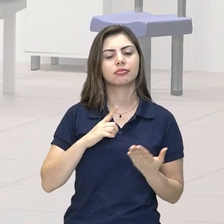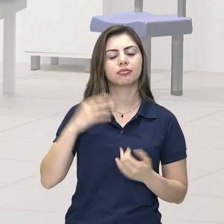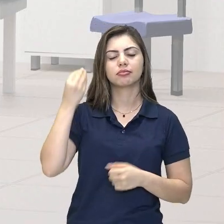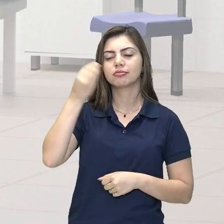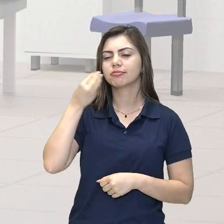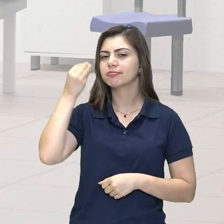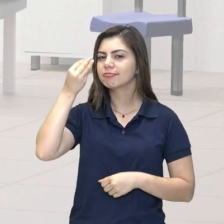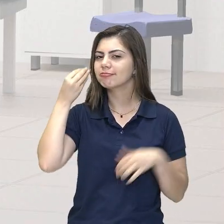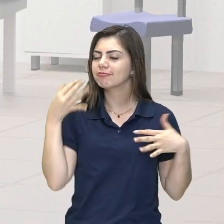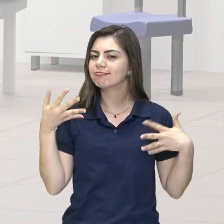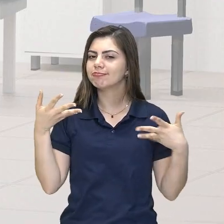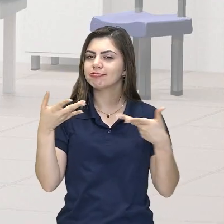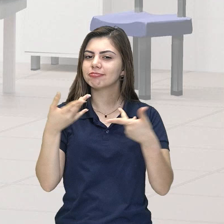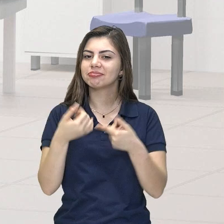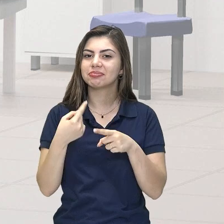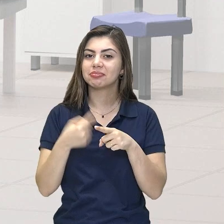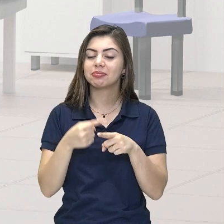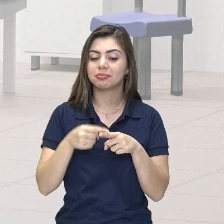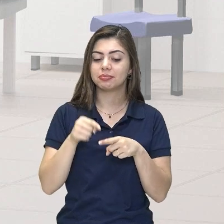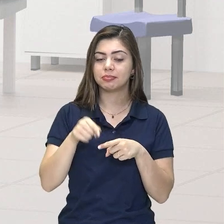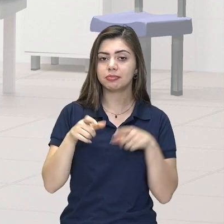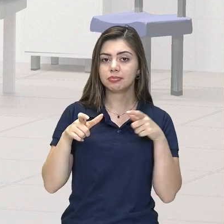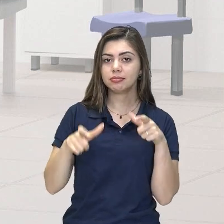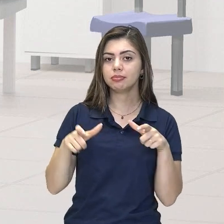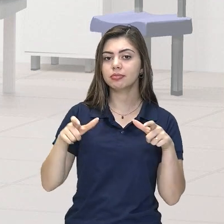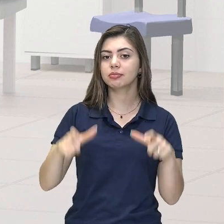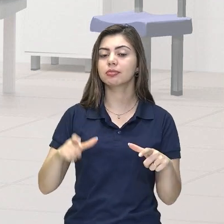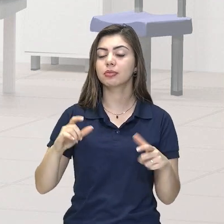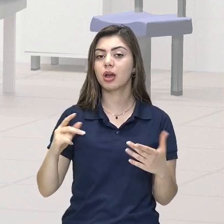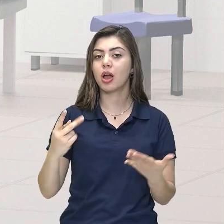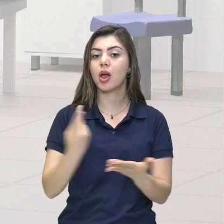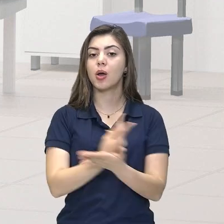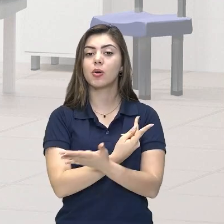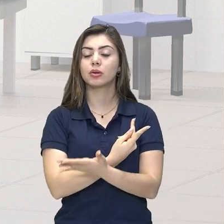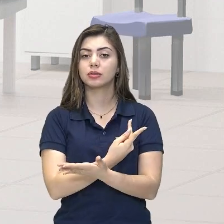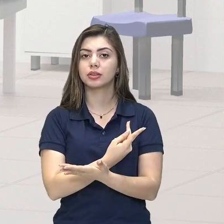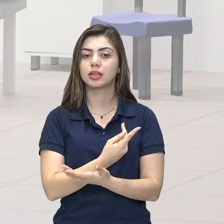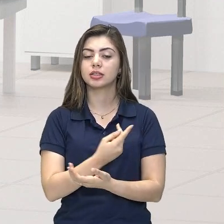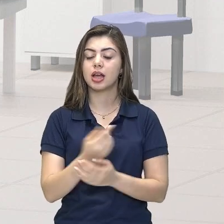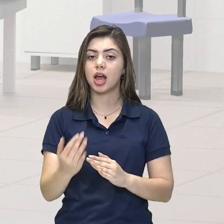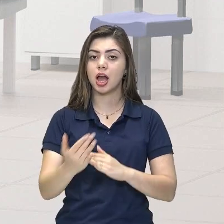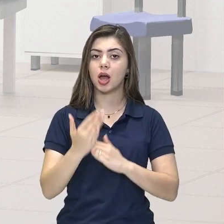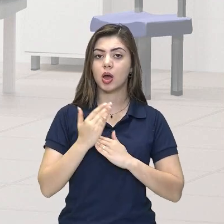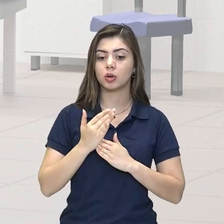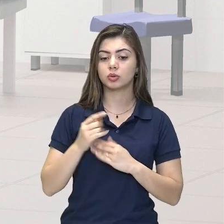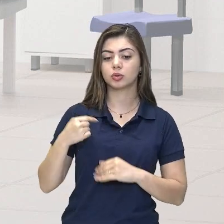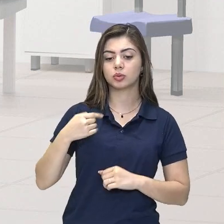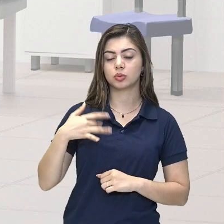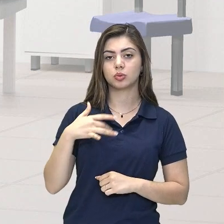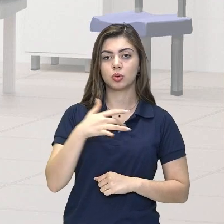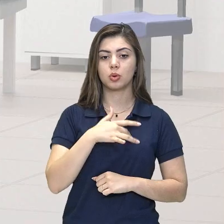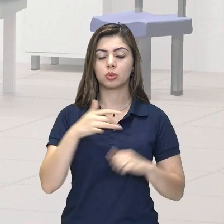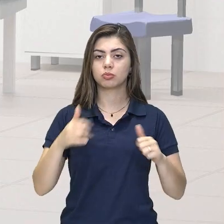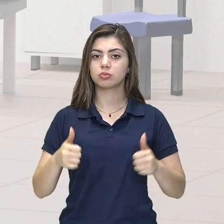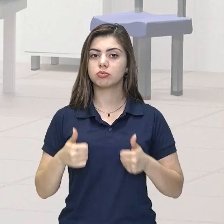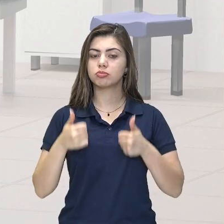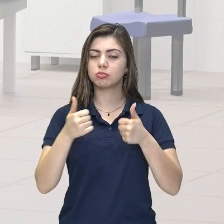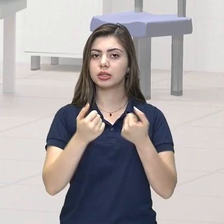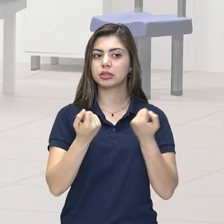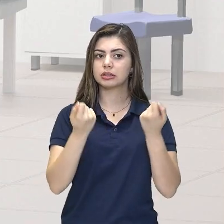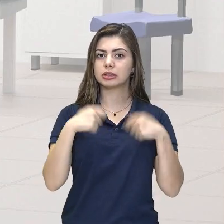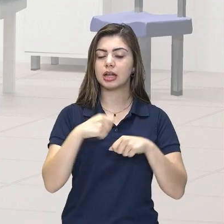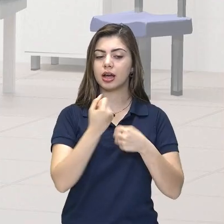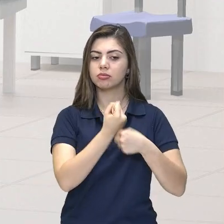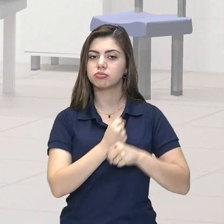extraordinárias, porque o que acontece aqui leva à imunização, ou seja, protege o seu corpo